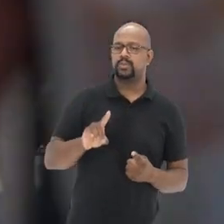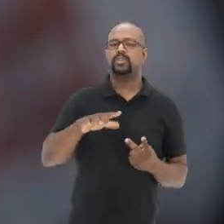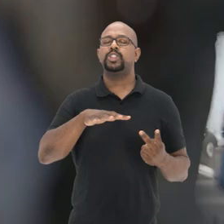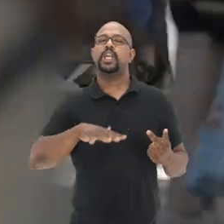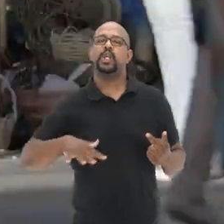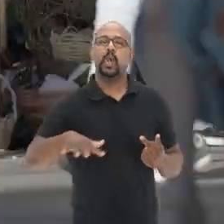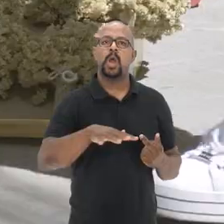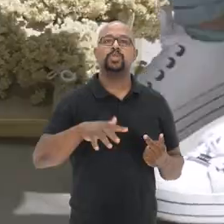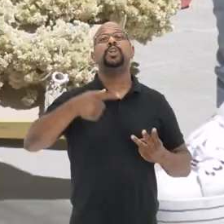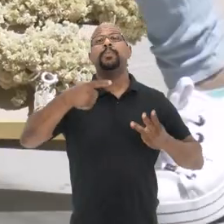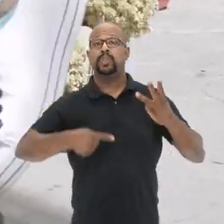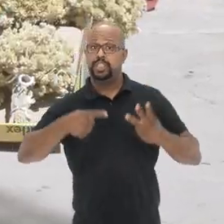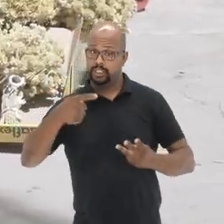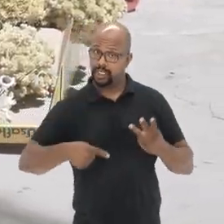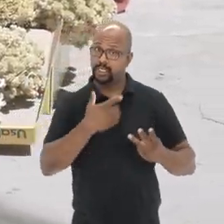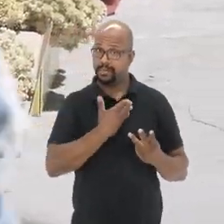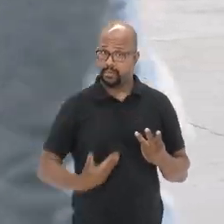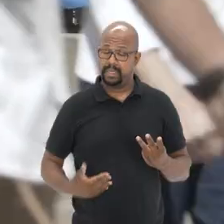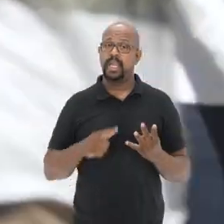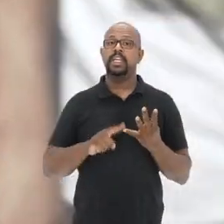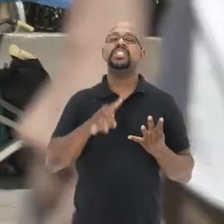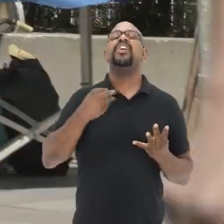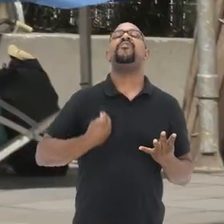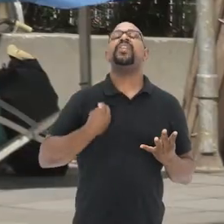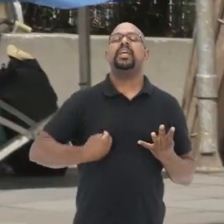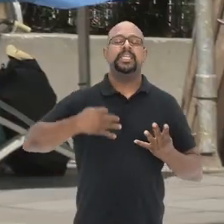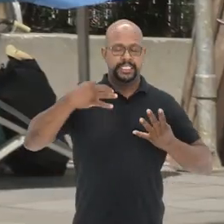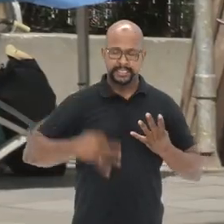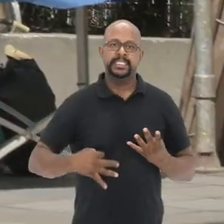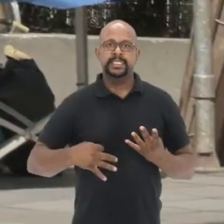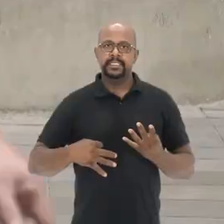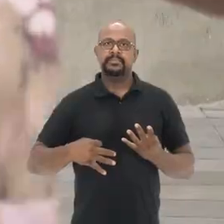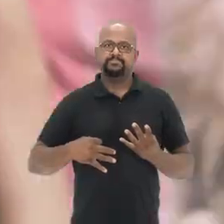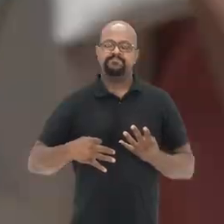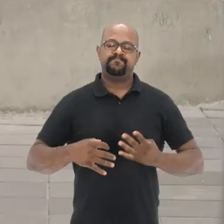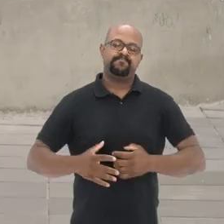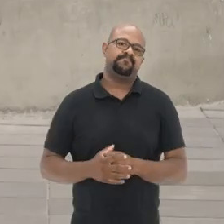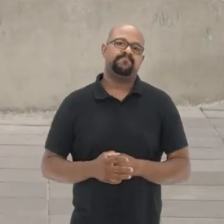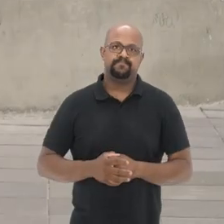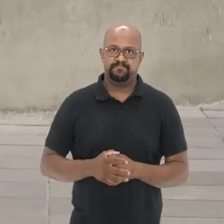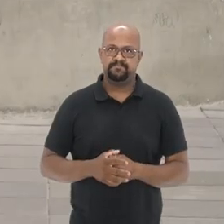de território, de políticas públicas e de vida digna.